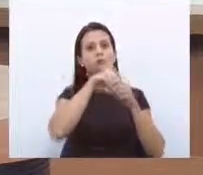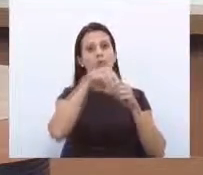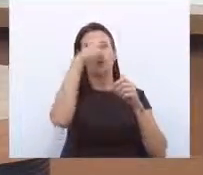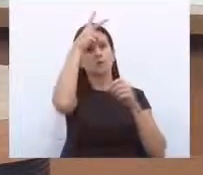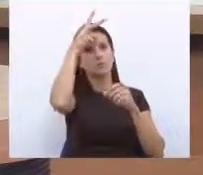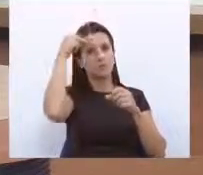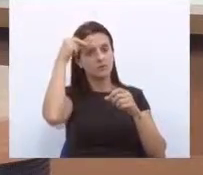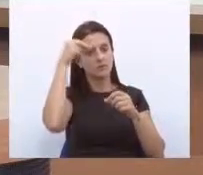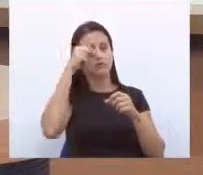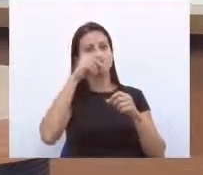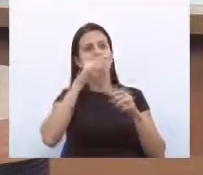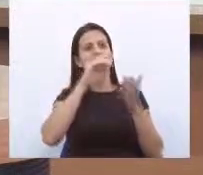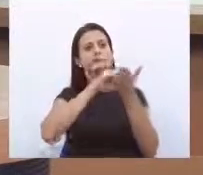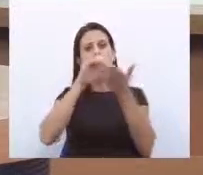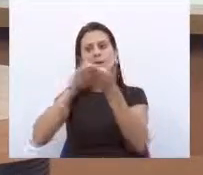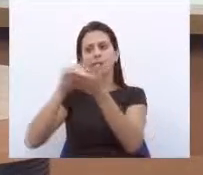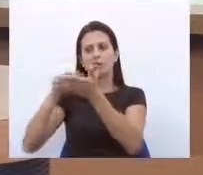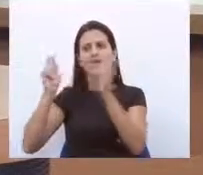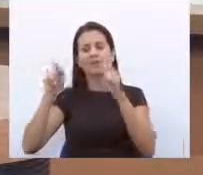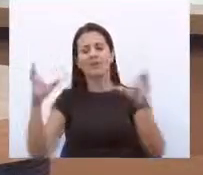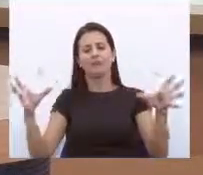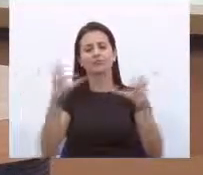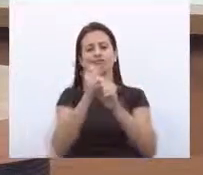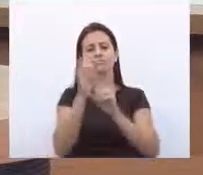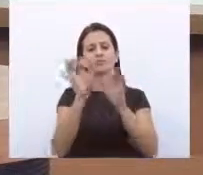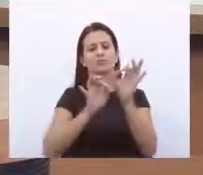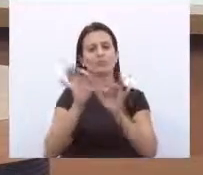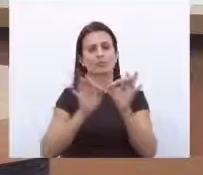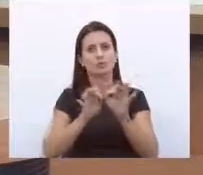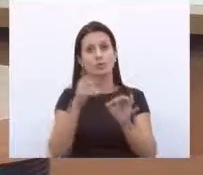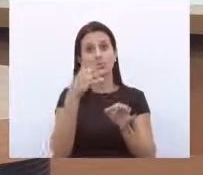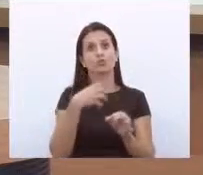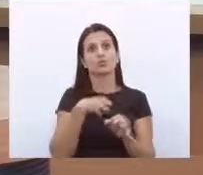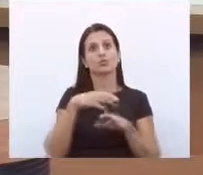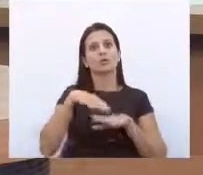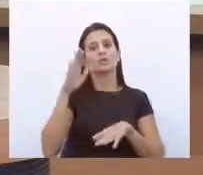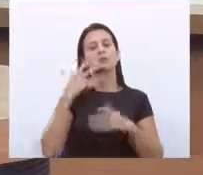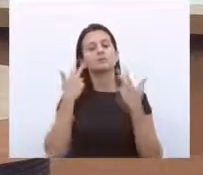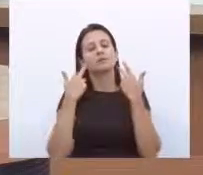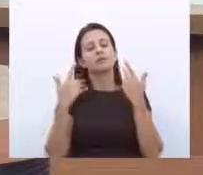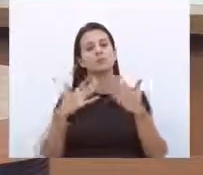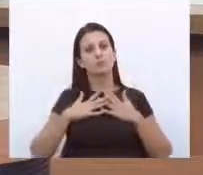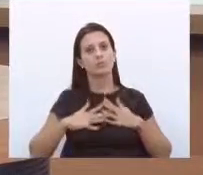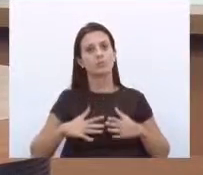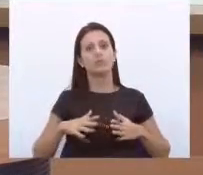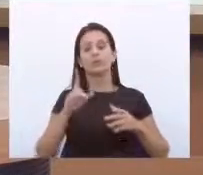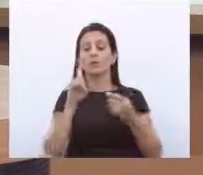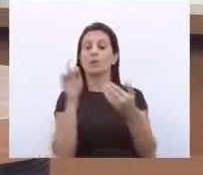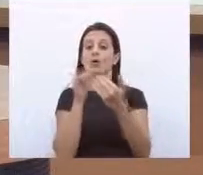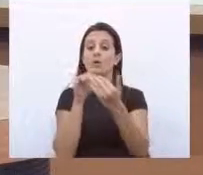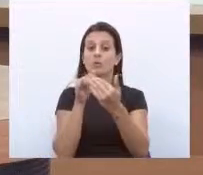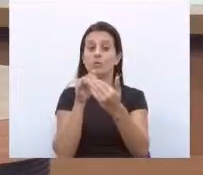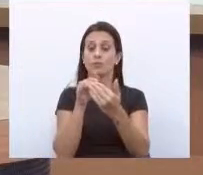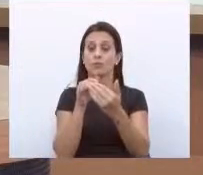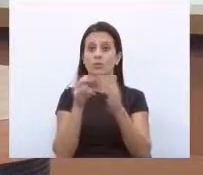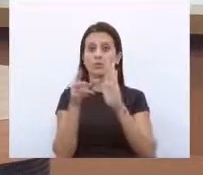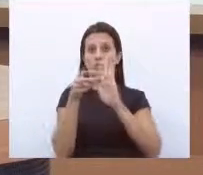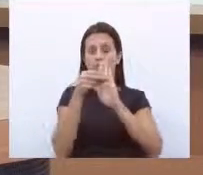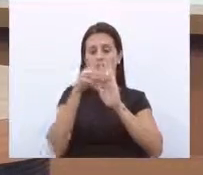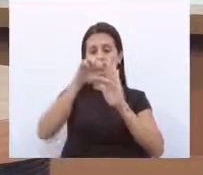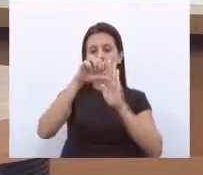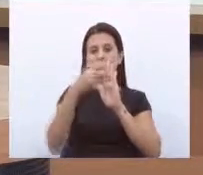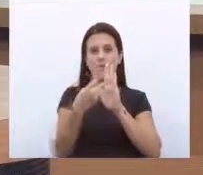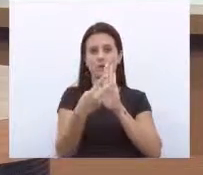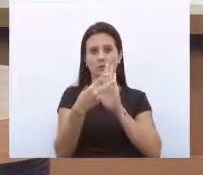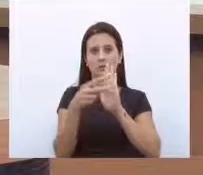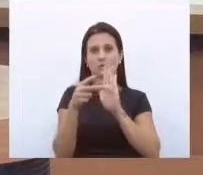nas mais diversas secretarias que poderiam elaborar esse projeto de uma forma mais tranquila? E aquilo que diz, de acordo com o artigo 92, se não me